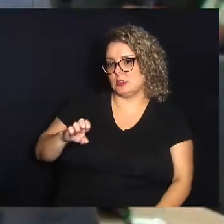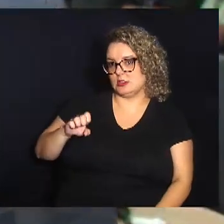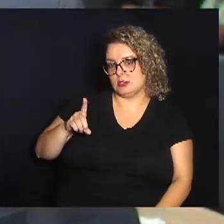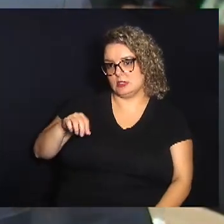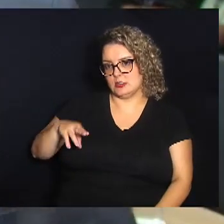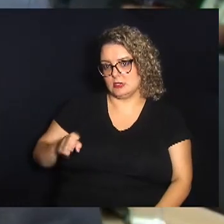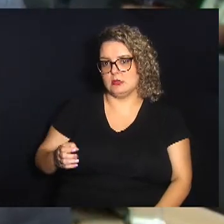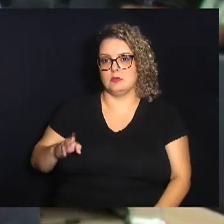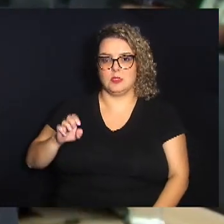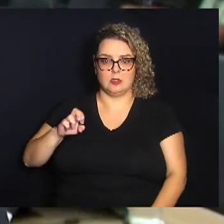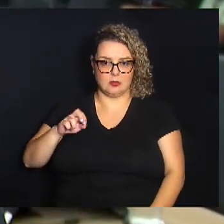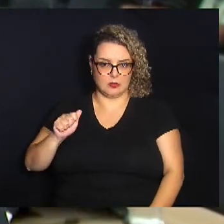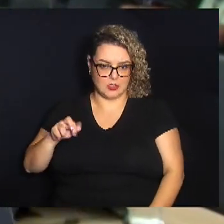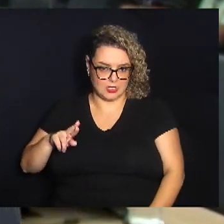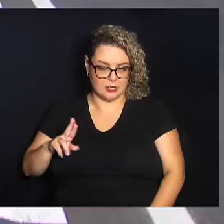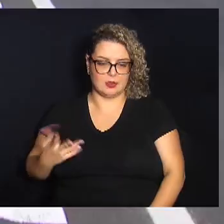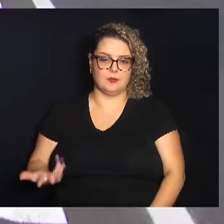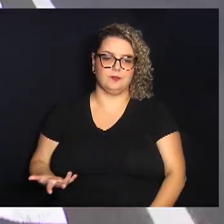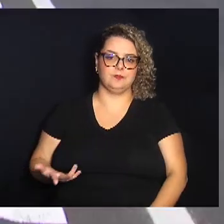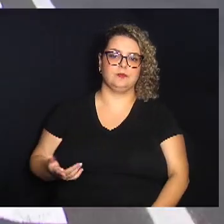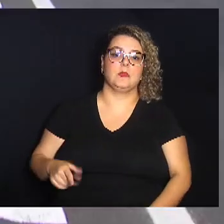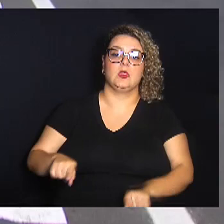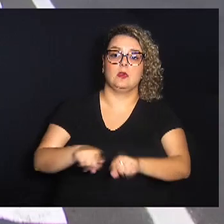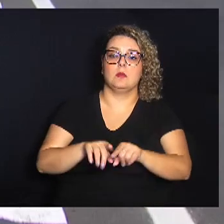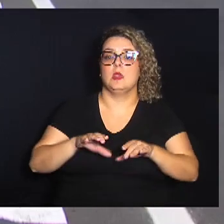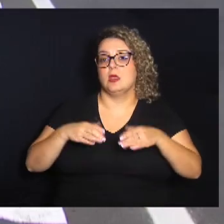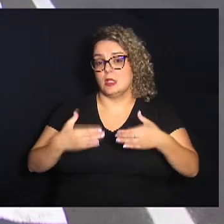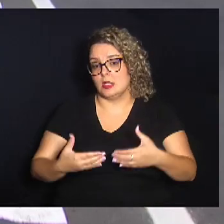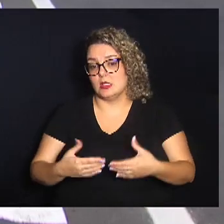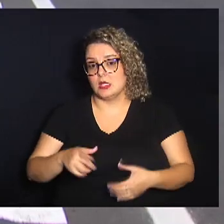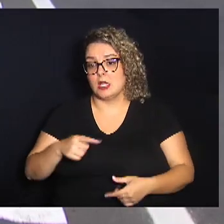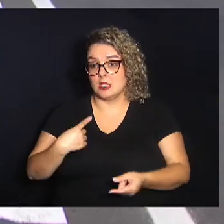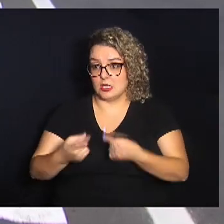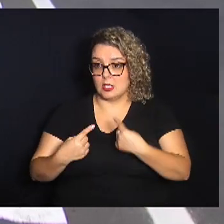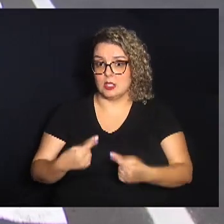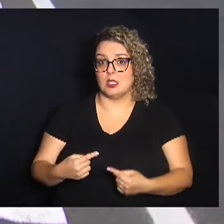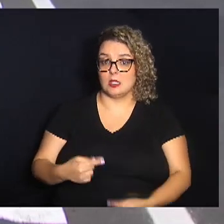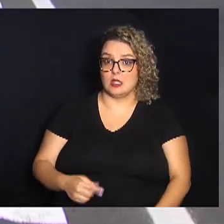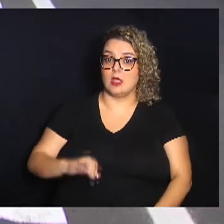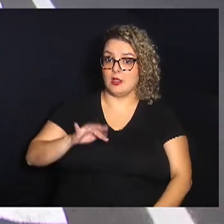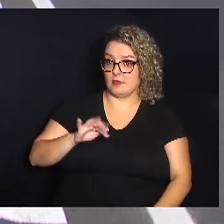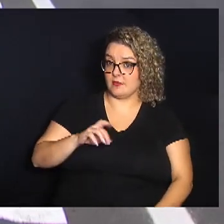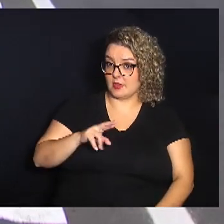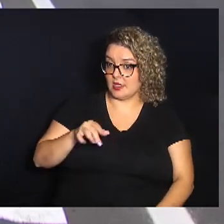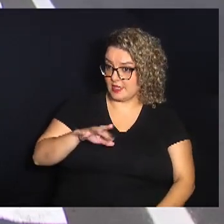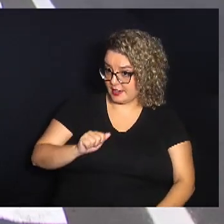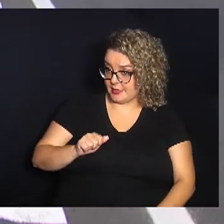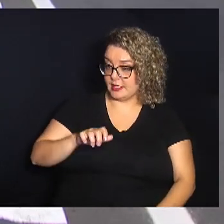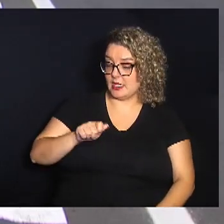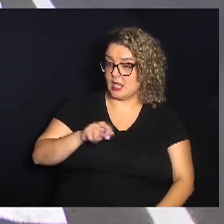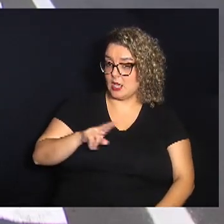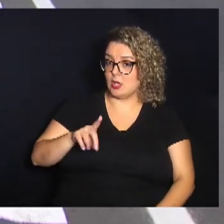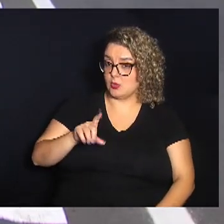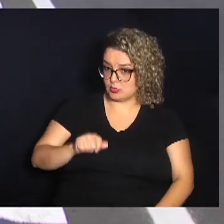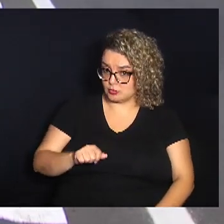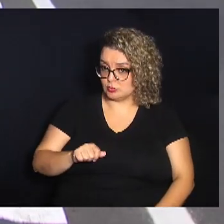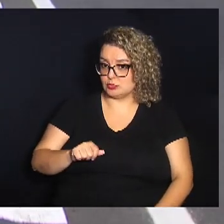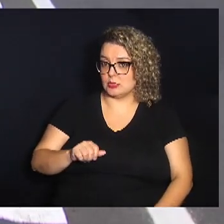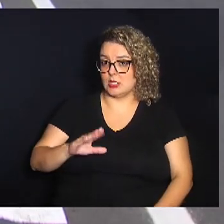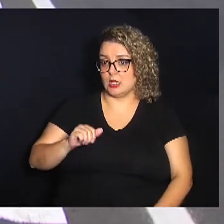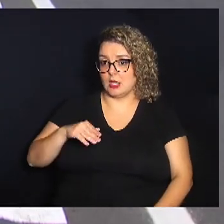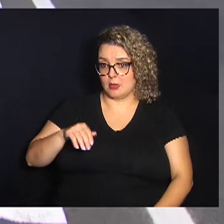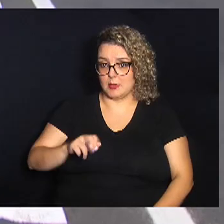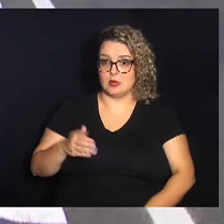e também a comunitária. Essa é a rua Egberto Ferreira de Arruda Camargo, um dos acessos às